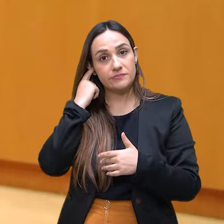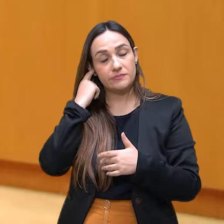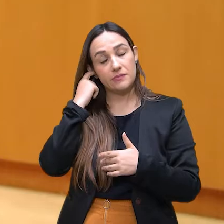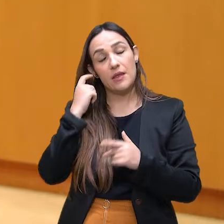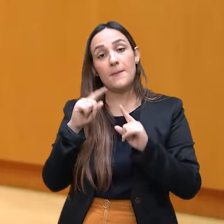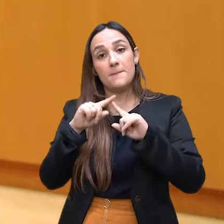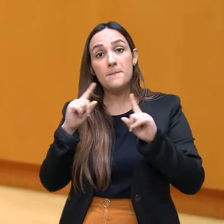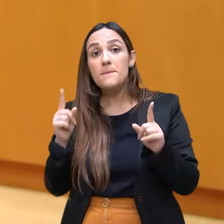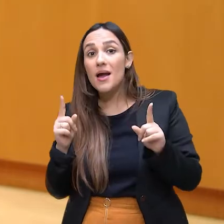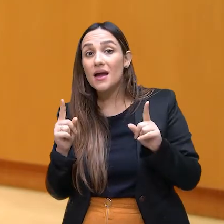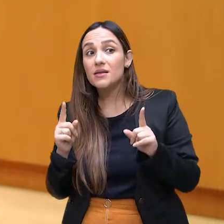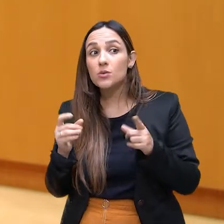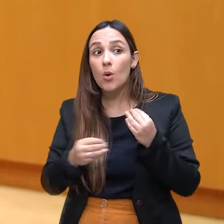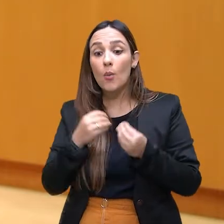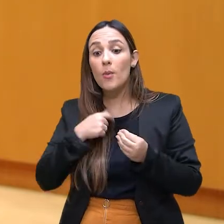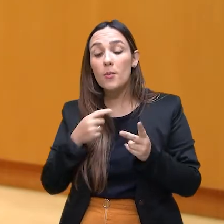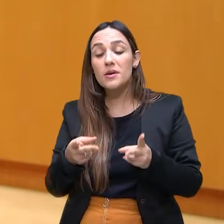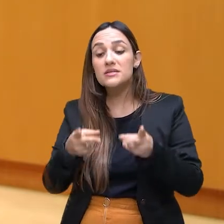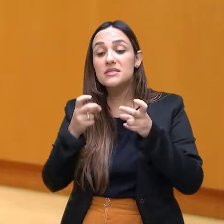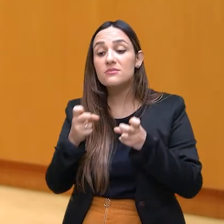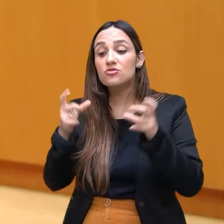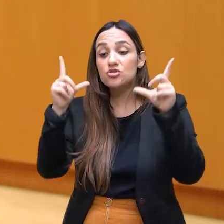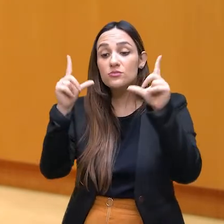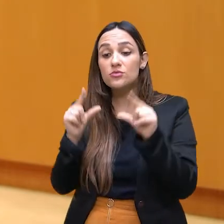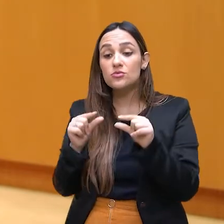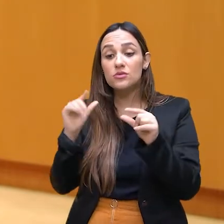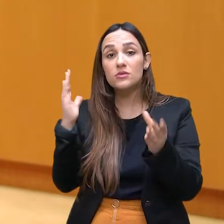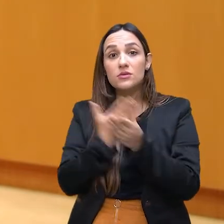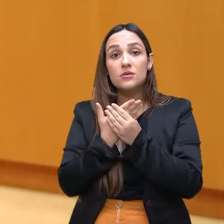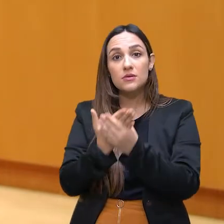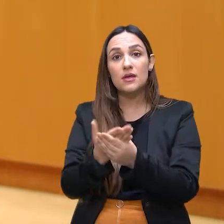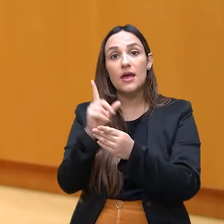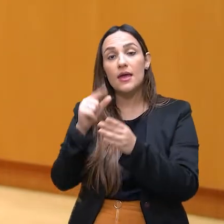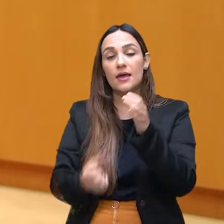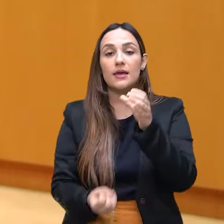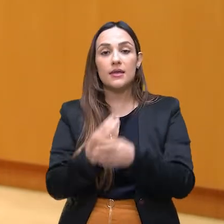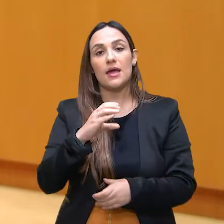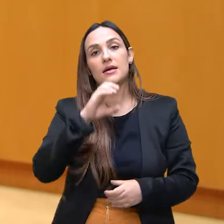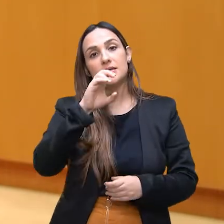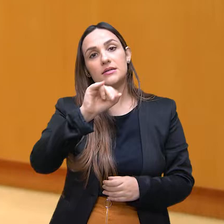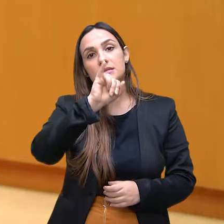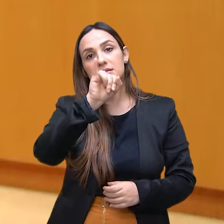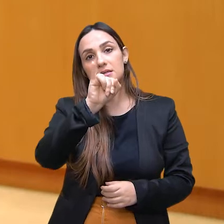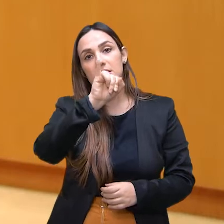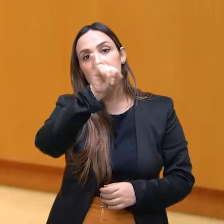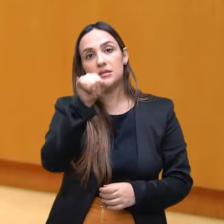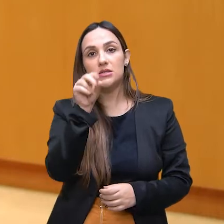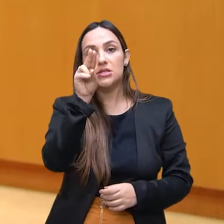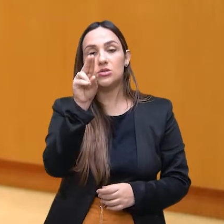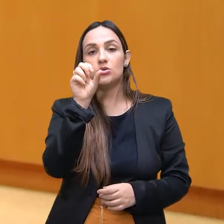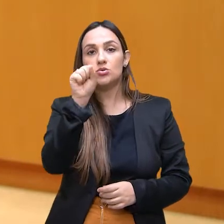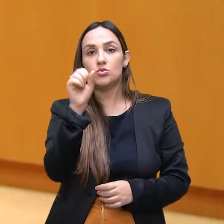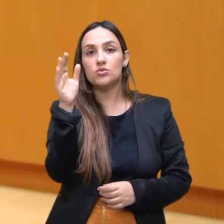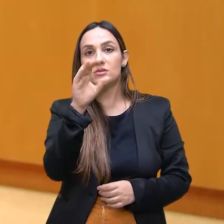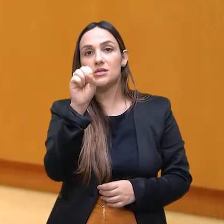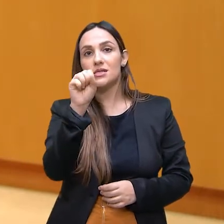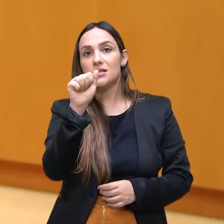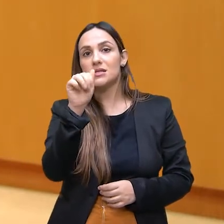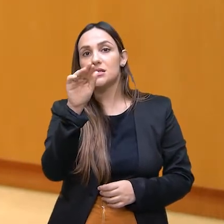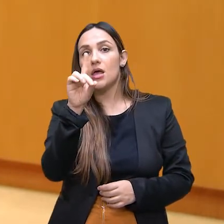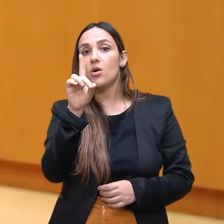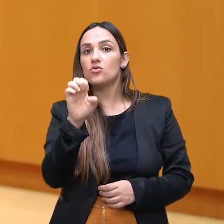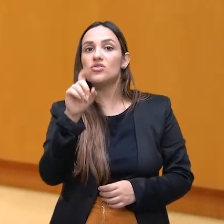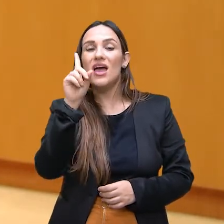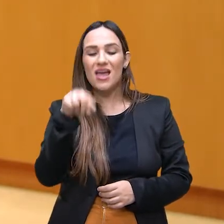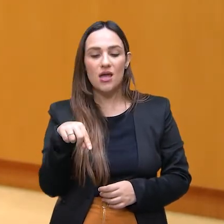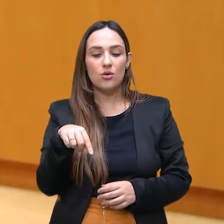para reduzir a judicialização na criação do Sijus Saúde, ou seja, um centro de